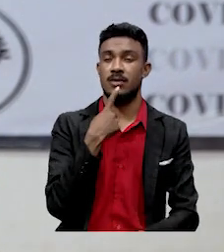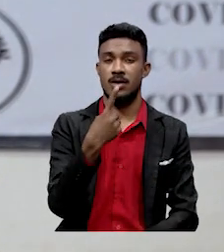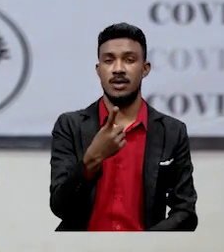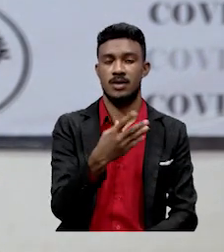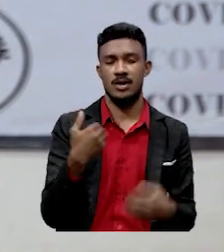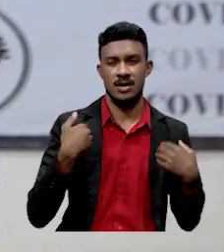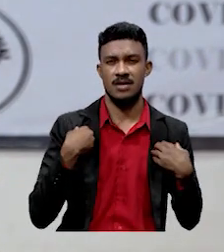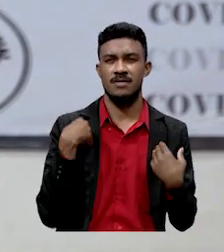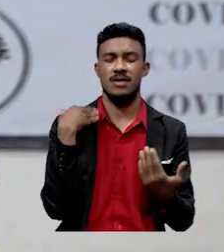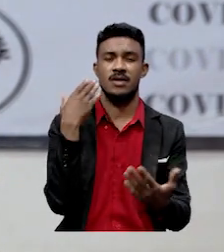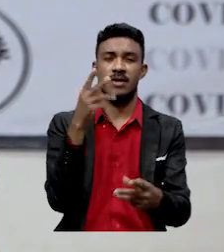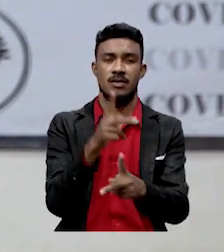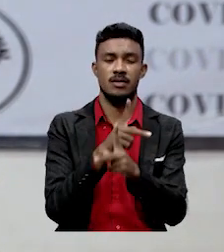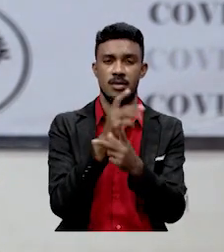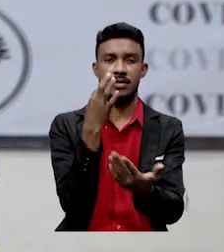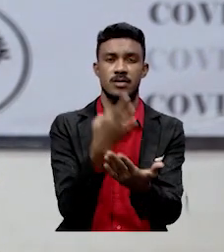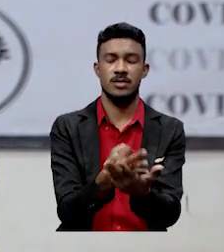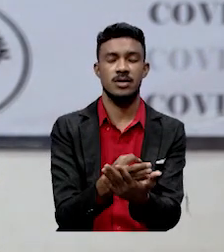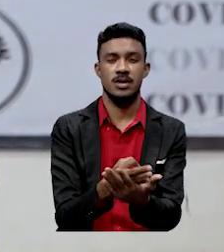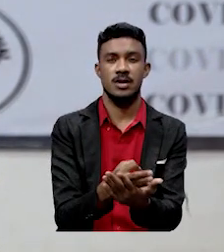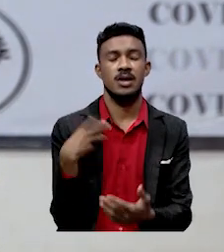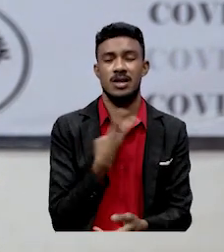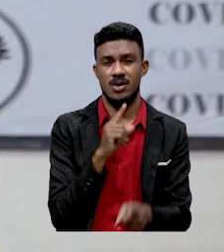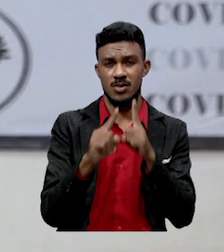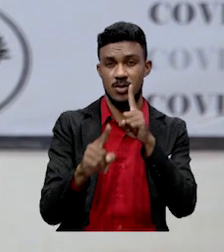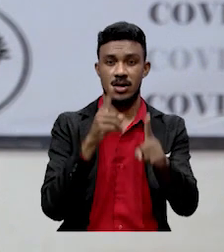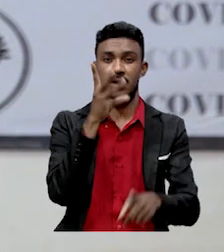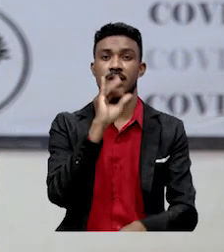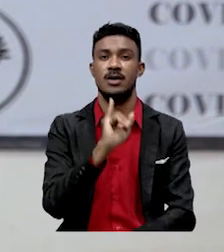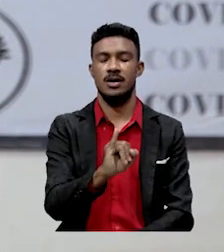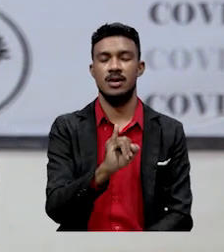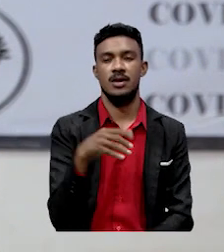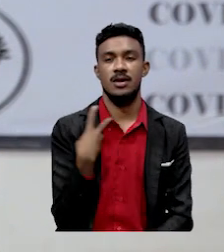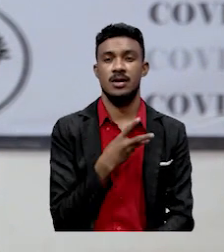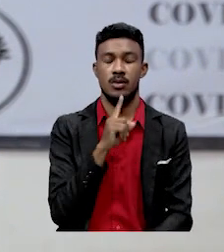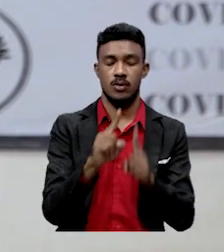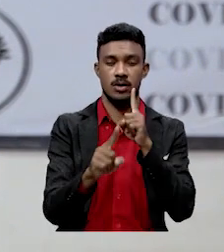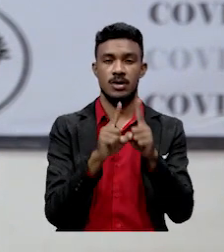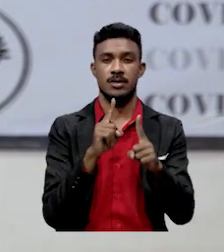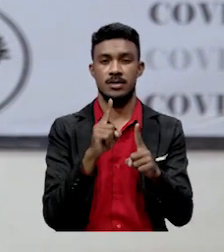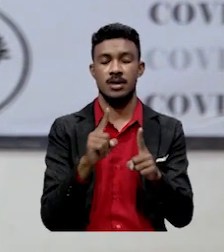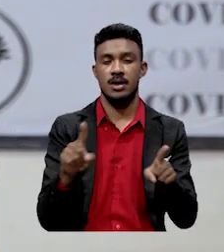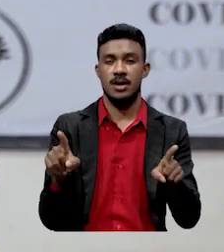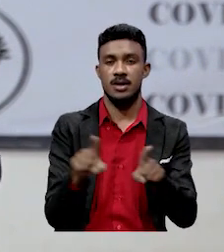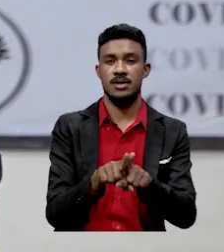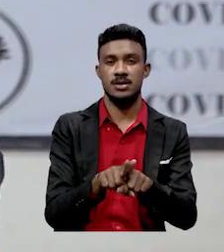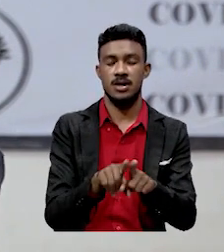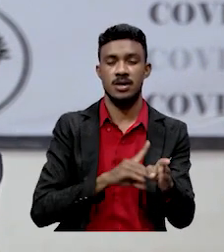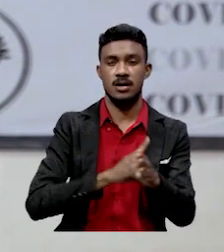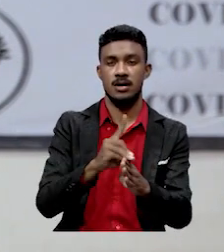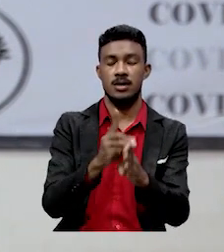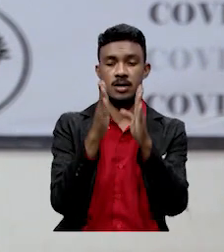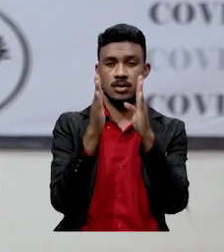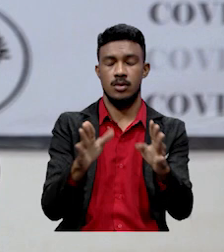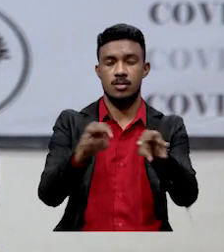gestão ne maka se ta cole dili ne ta cole a autoridade municipal di